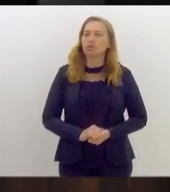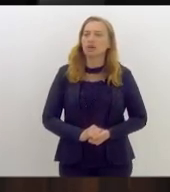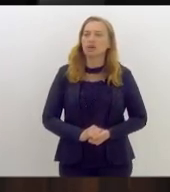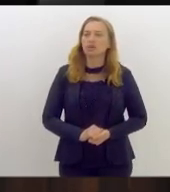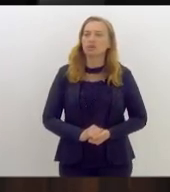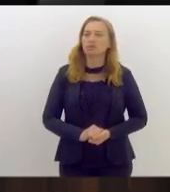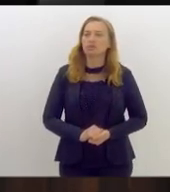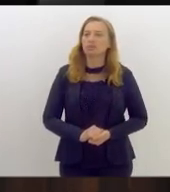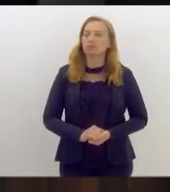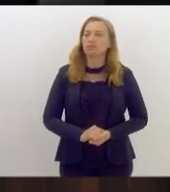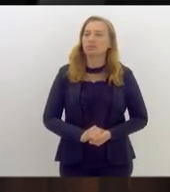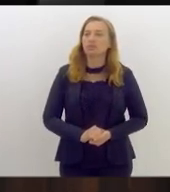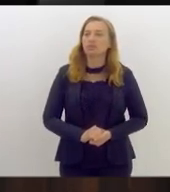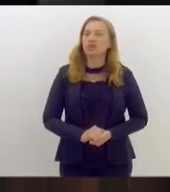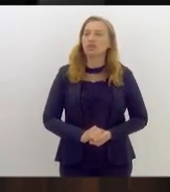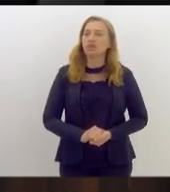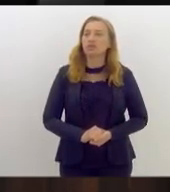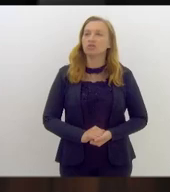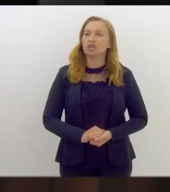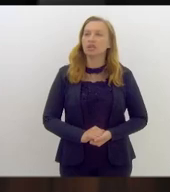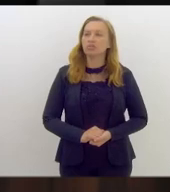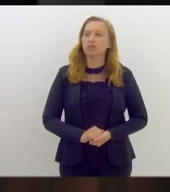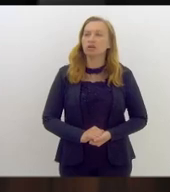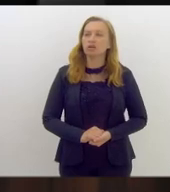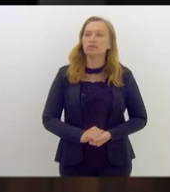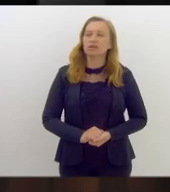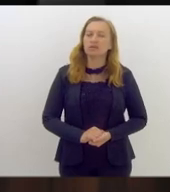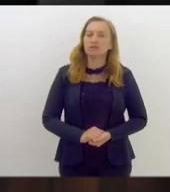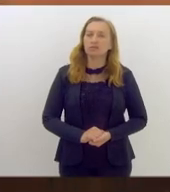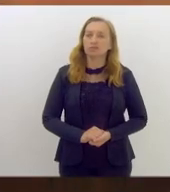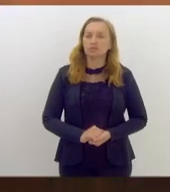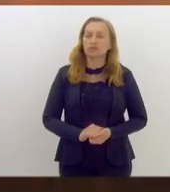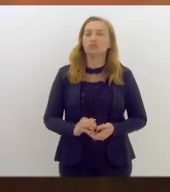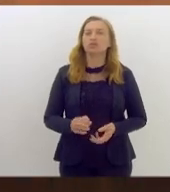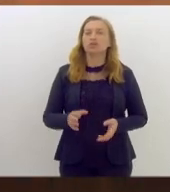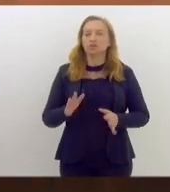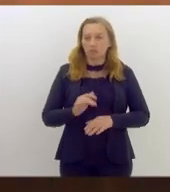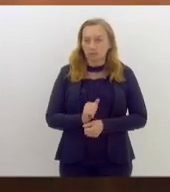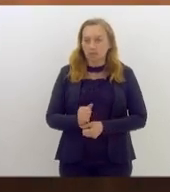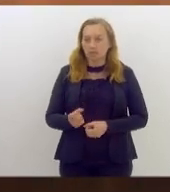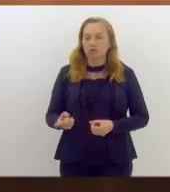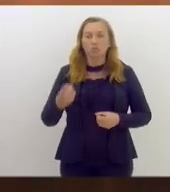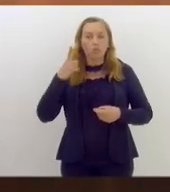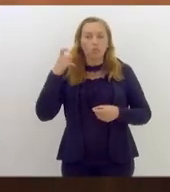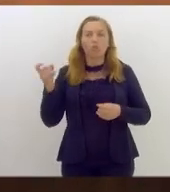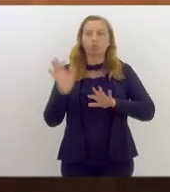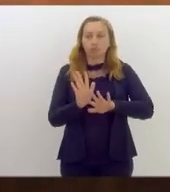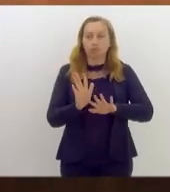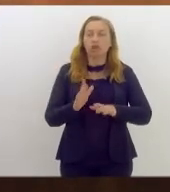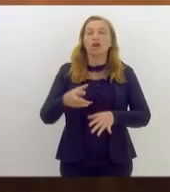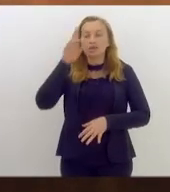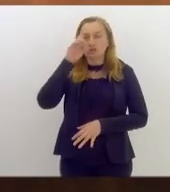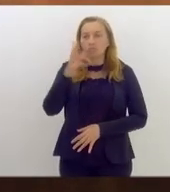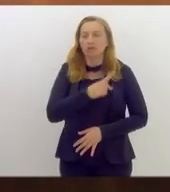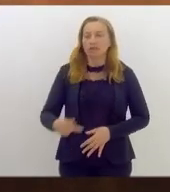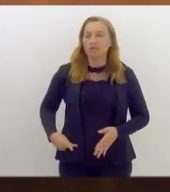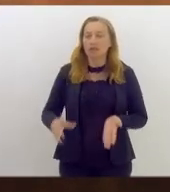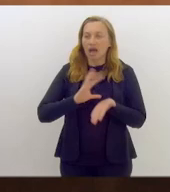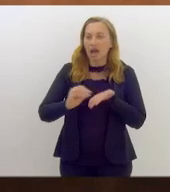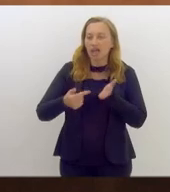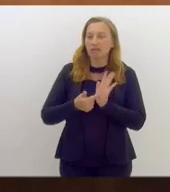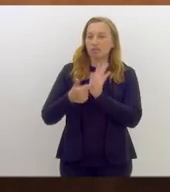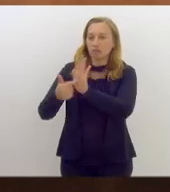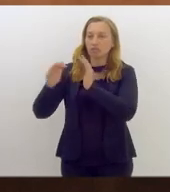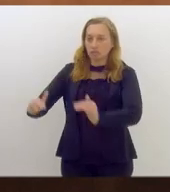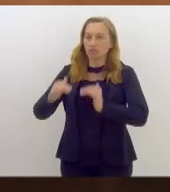valdeck para fazer a leitura da ata de seção anterior senhor presidente Deputado Renato Zaca ata reflete com